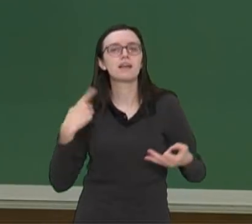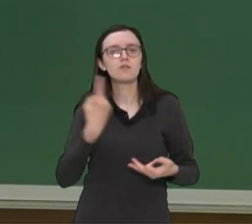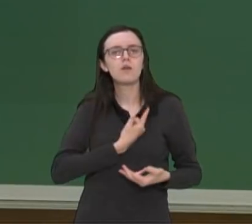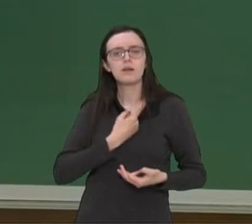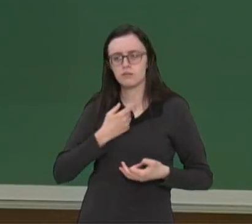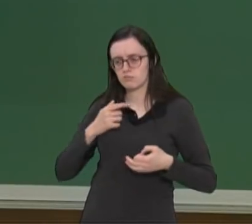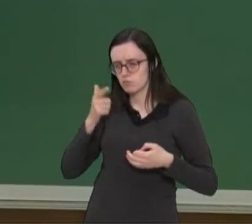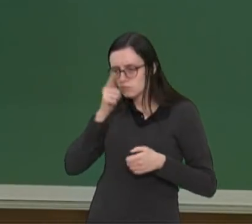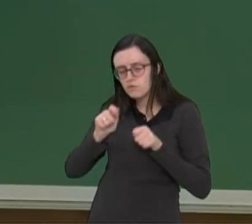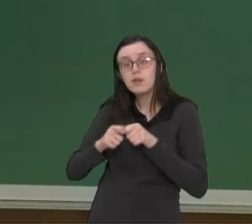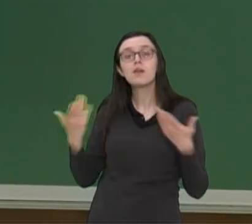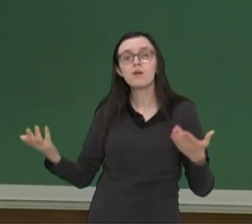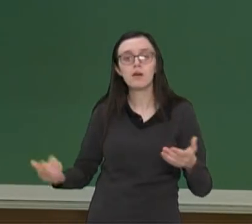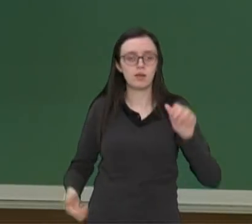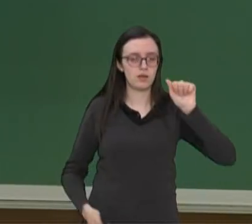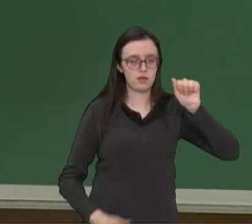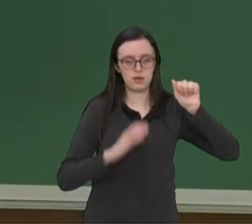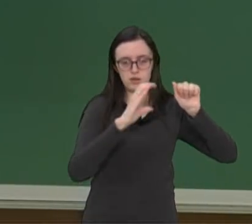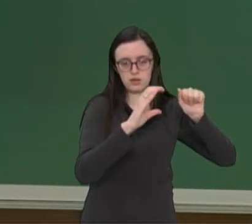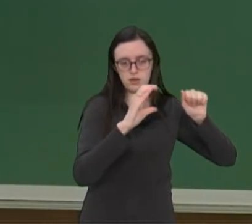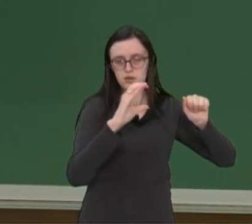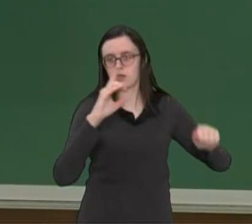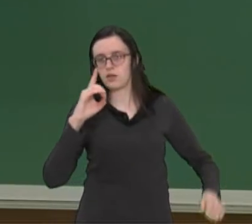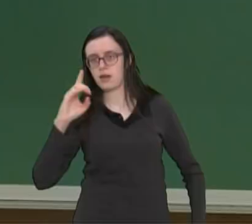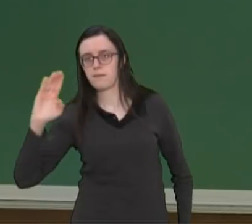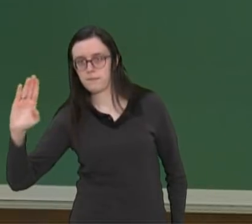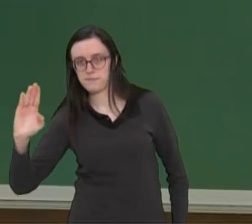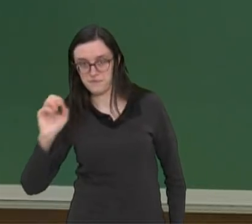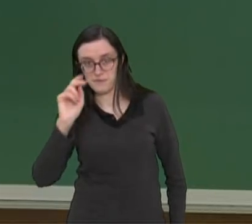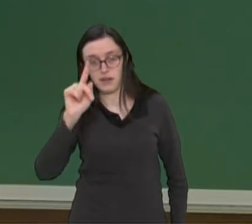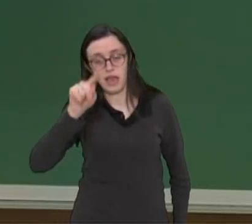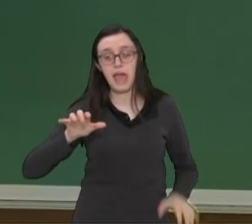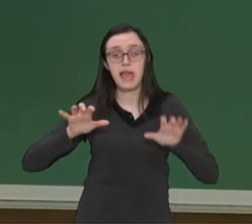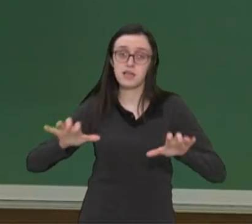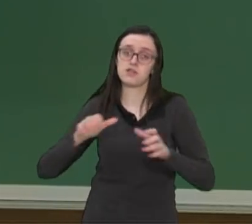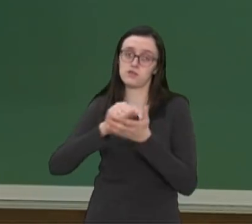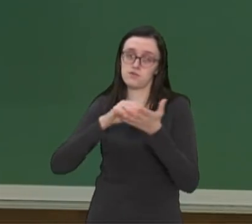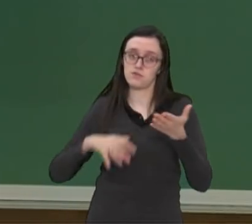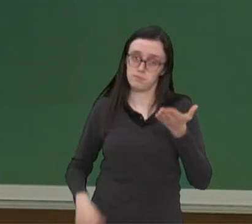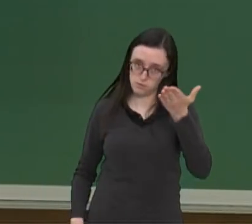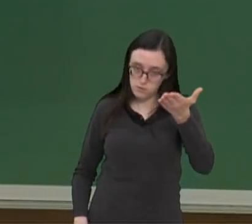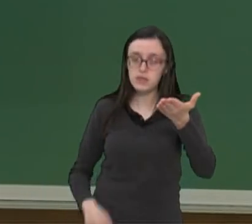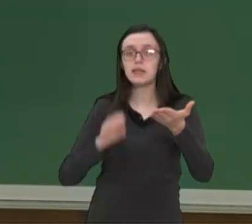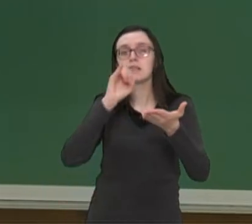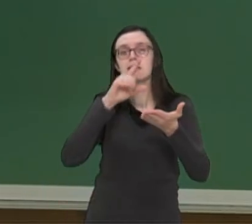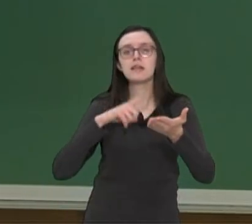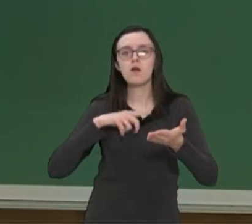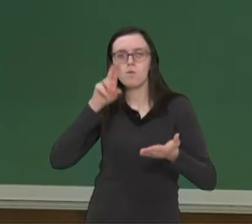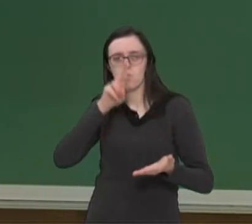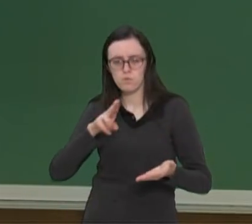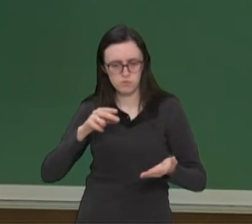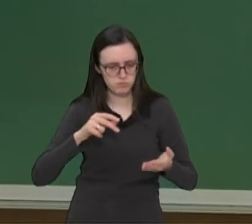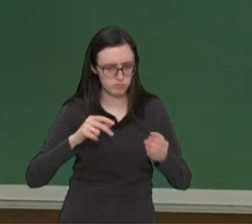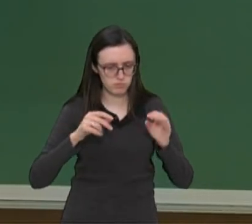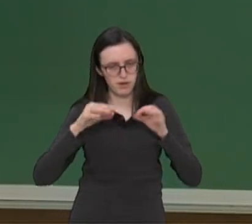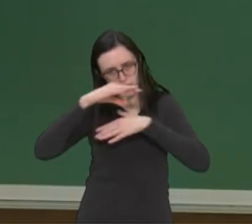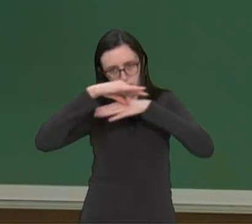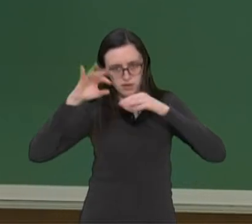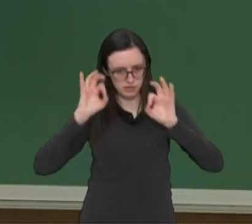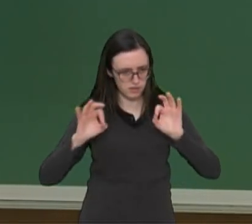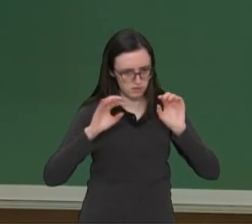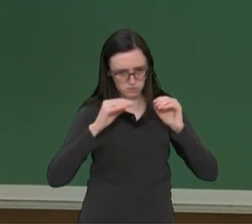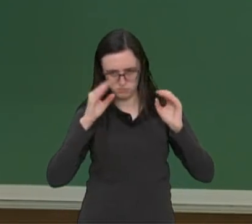aqui? A, C, D e B. Ok? É isso que vai aparecer no exercício para você. Então, se a tua reguinha ali, se o teu cromossomo não ficou